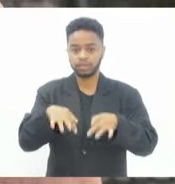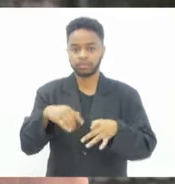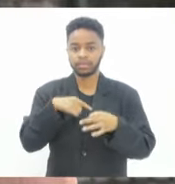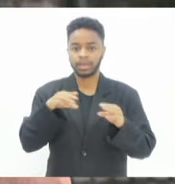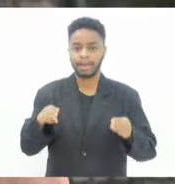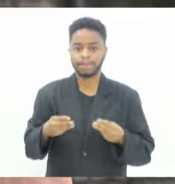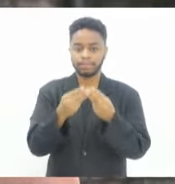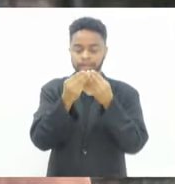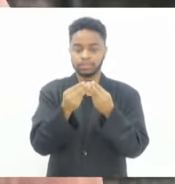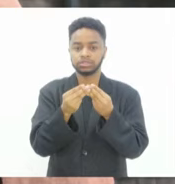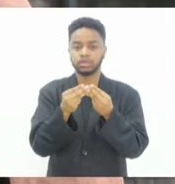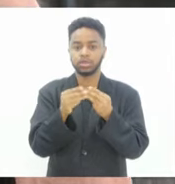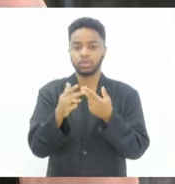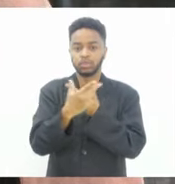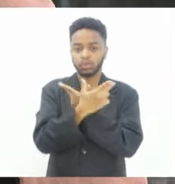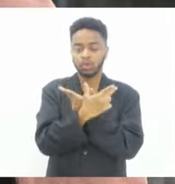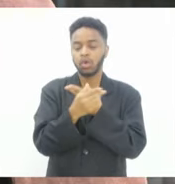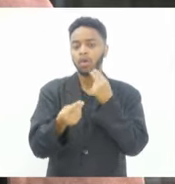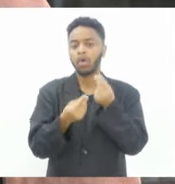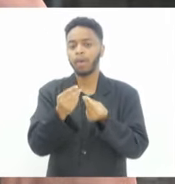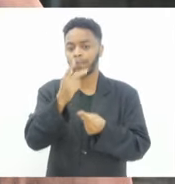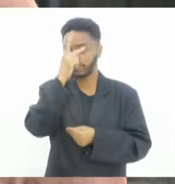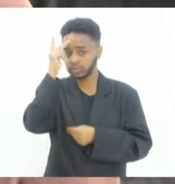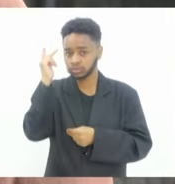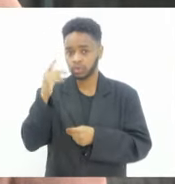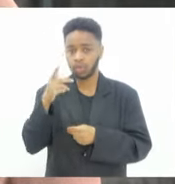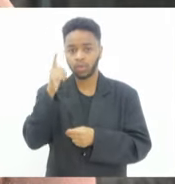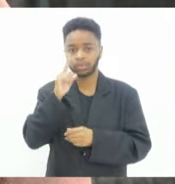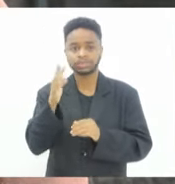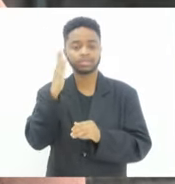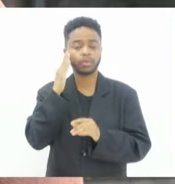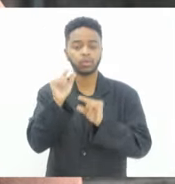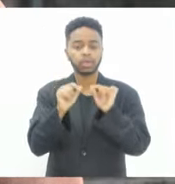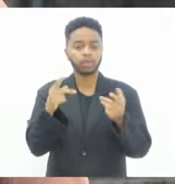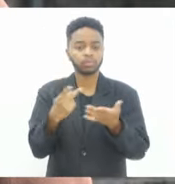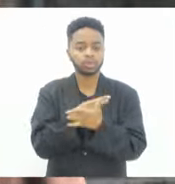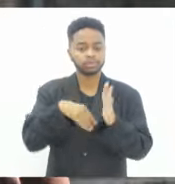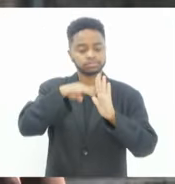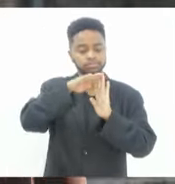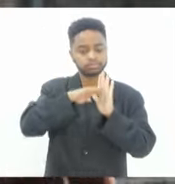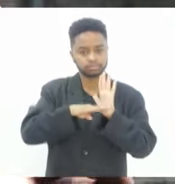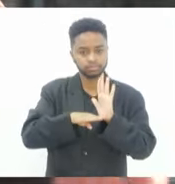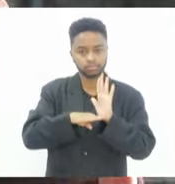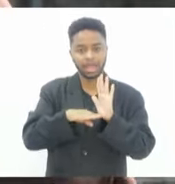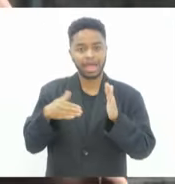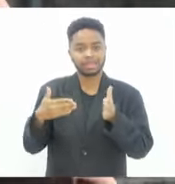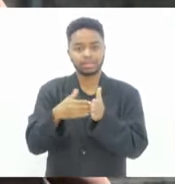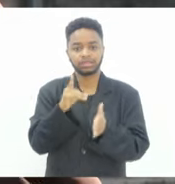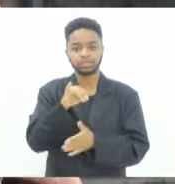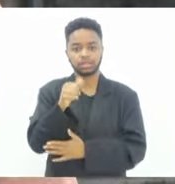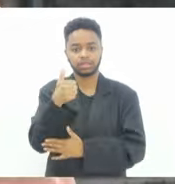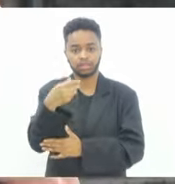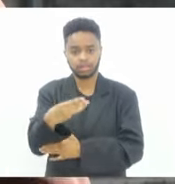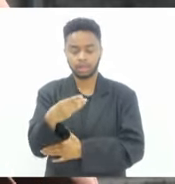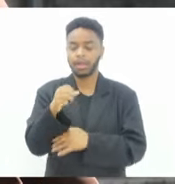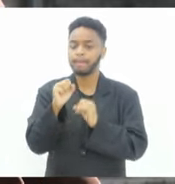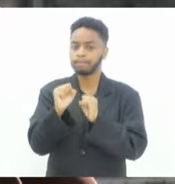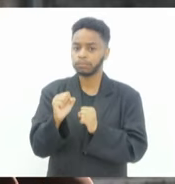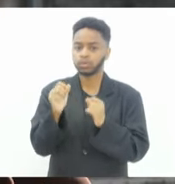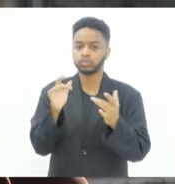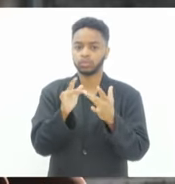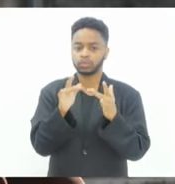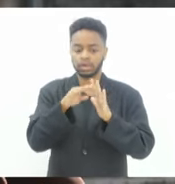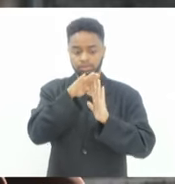Como que as pessoas podem ter acesso a essa programação nos próximos dias até o dia 13 de junho? Elas podem ter acesso vindo aqui